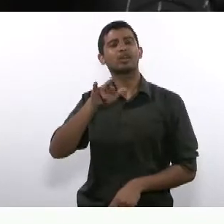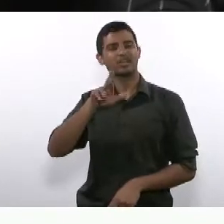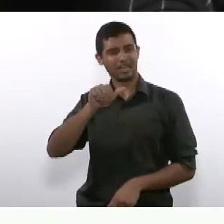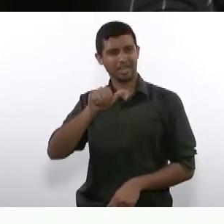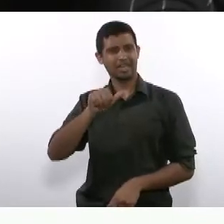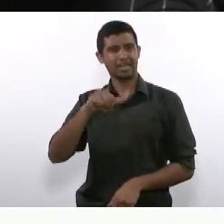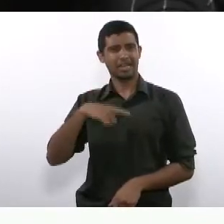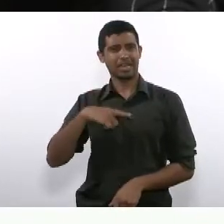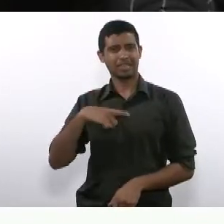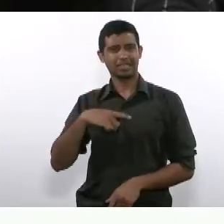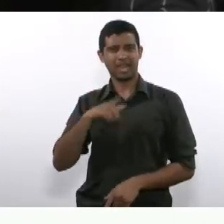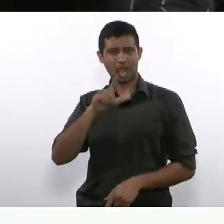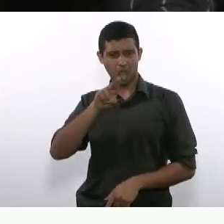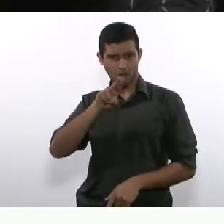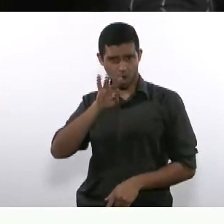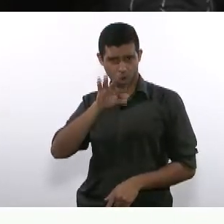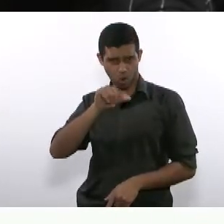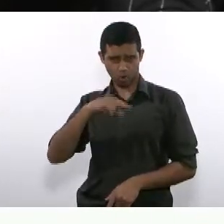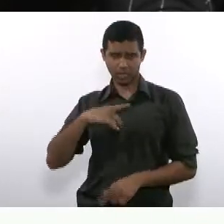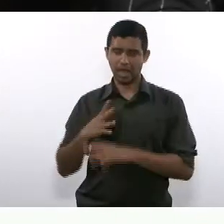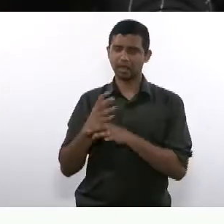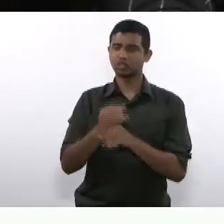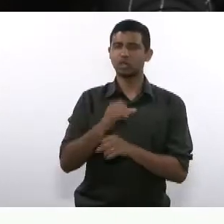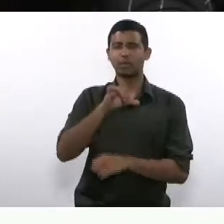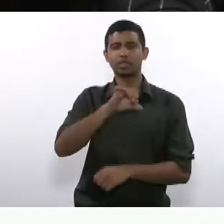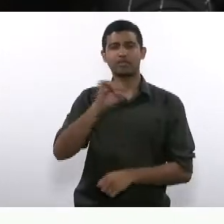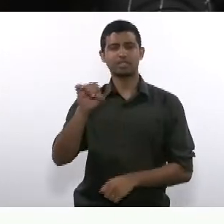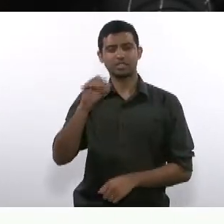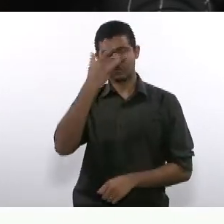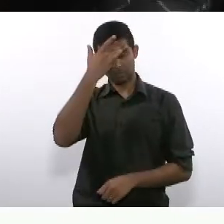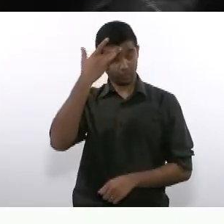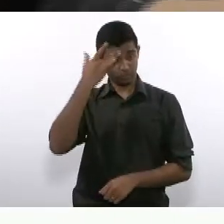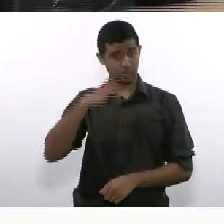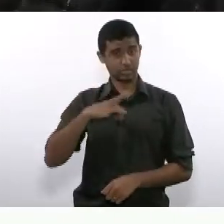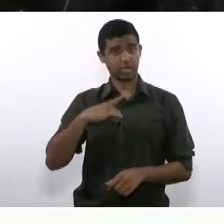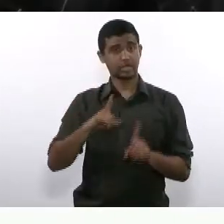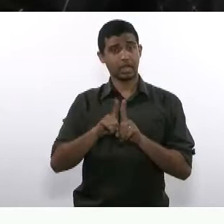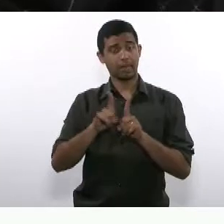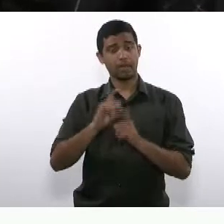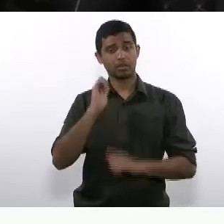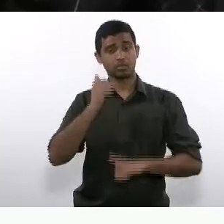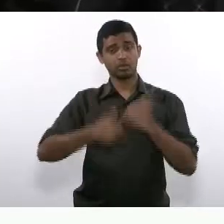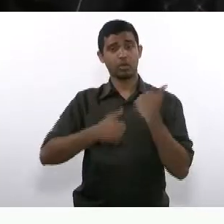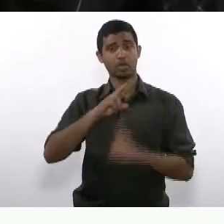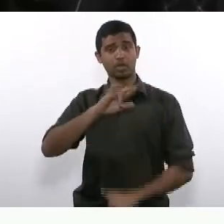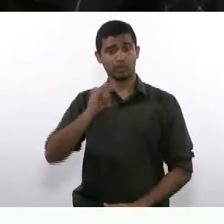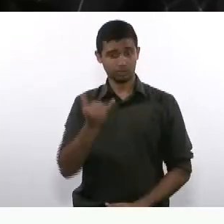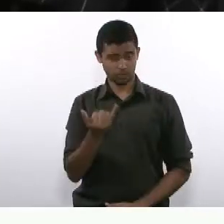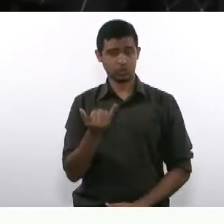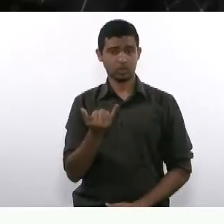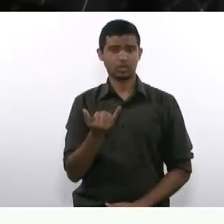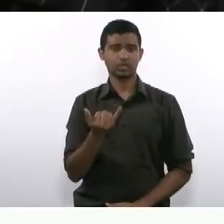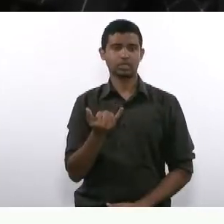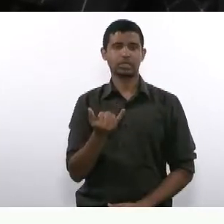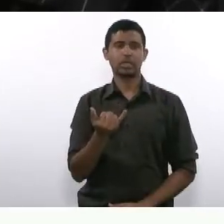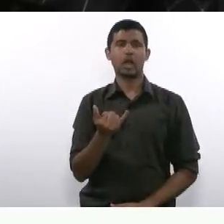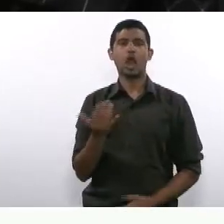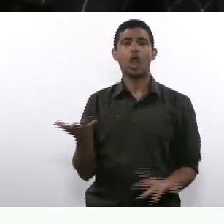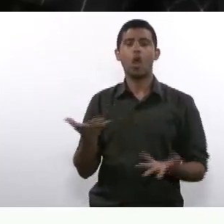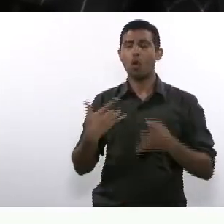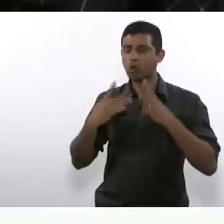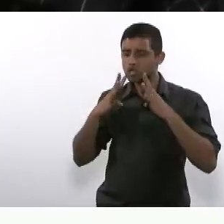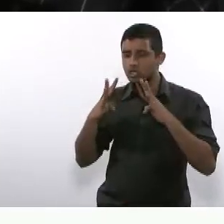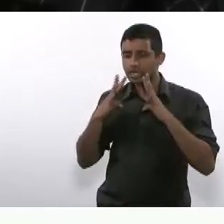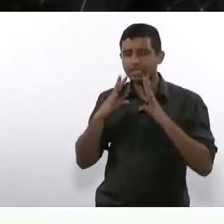atendem 900 pessoas. E temos o projeto Esporte RJ, que hoje atende 107